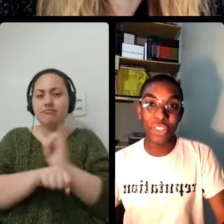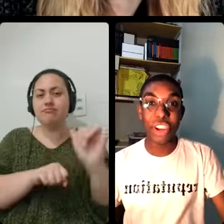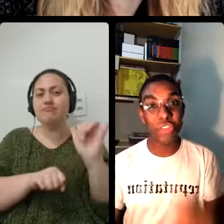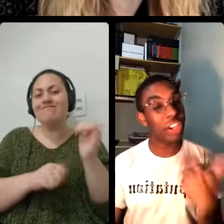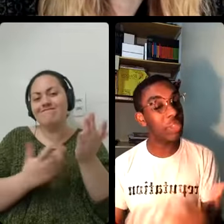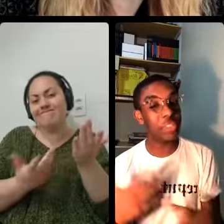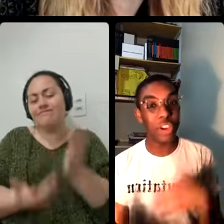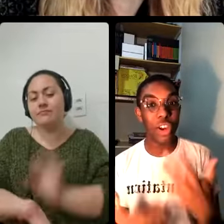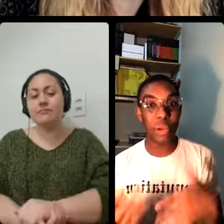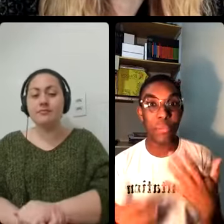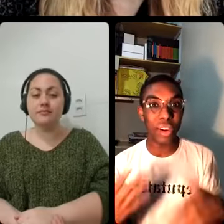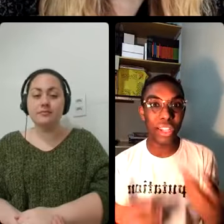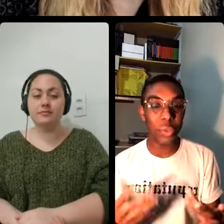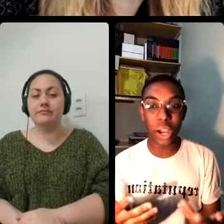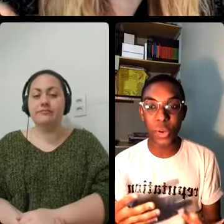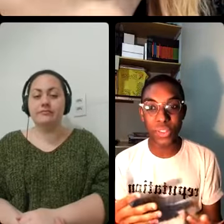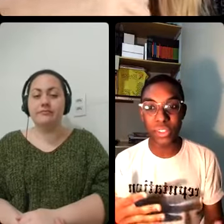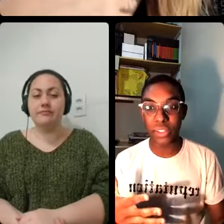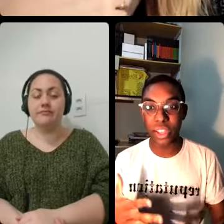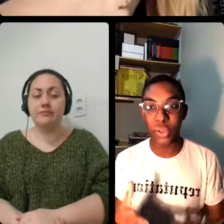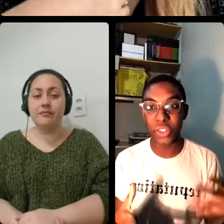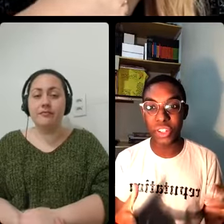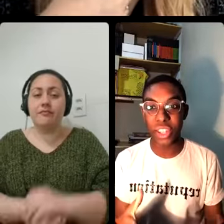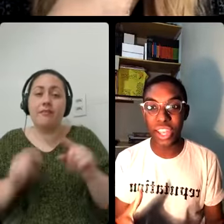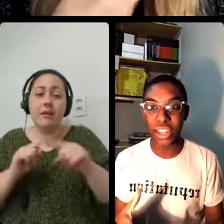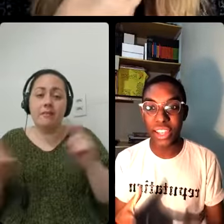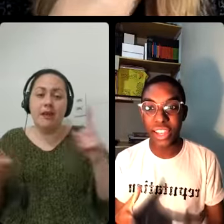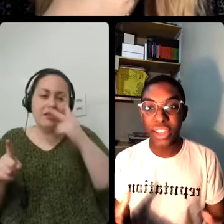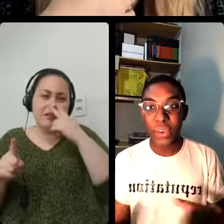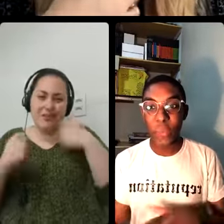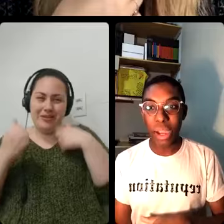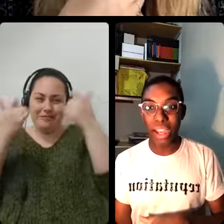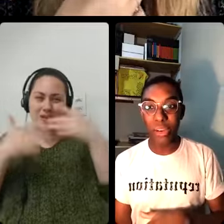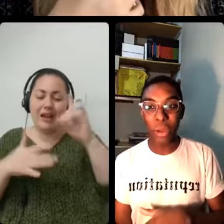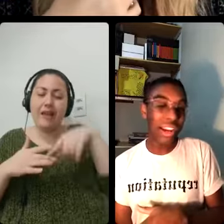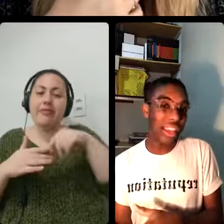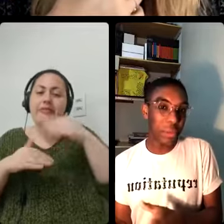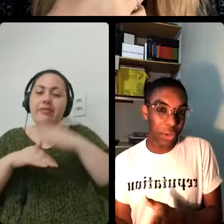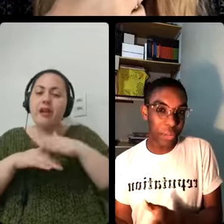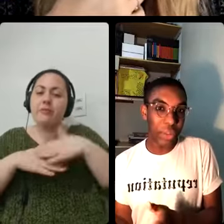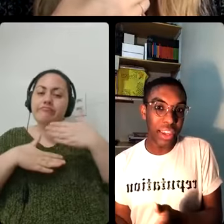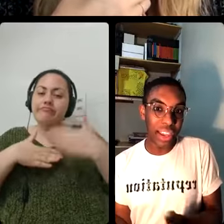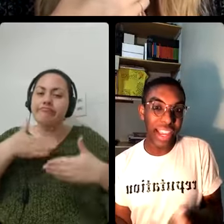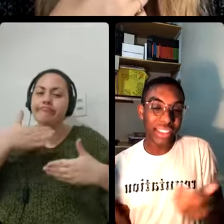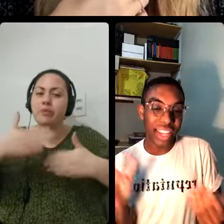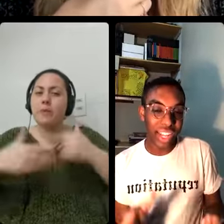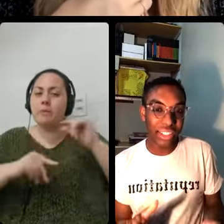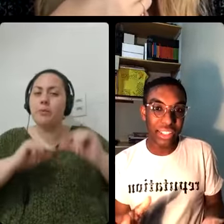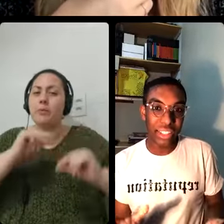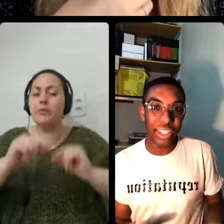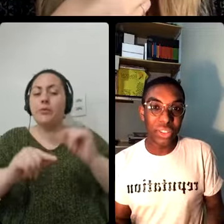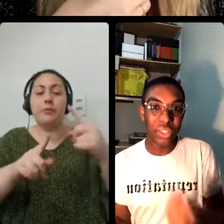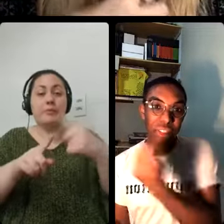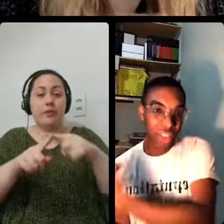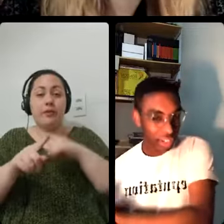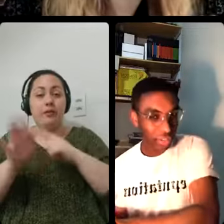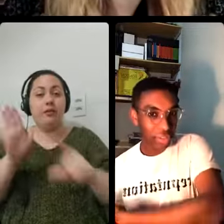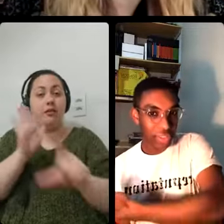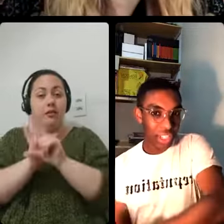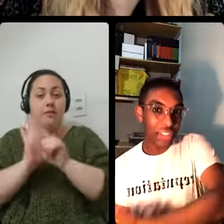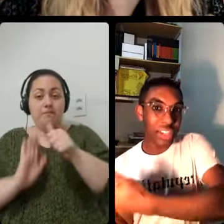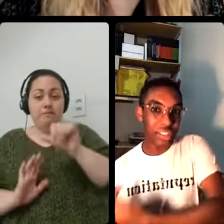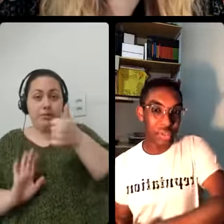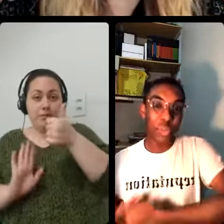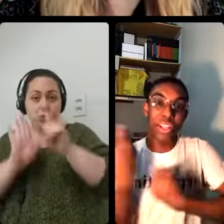dizendo, foi feito de uma forma gradual, assim, né? Então a gente tem ali uma lei que proibia a entrada dos